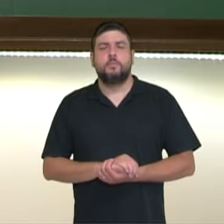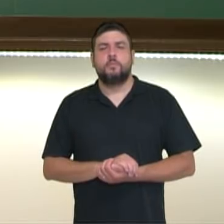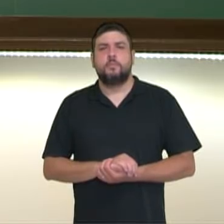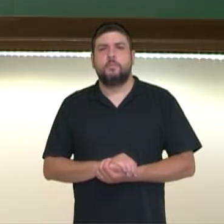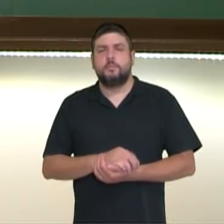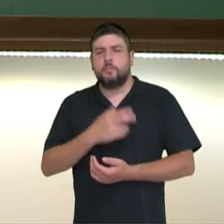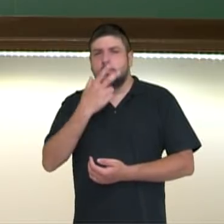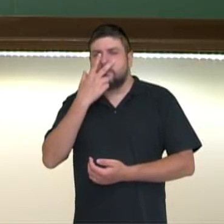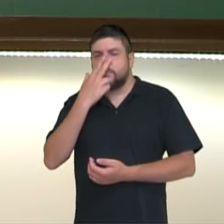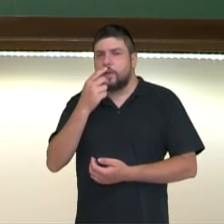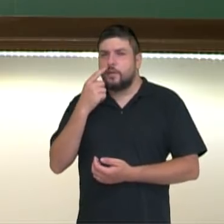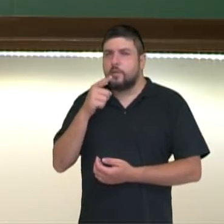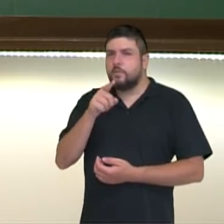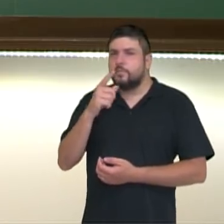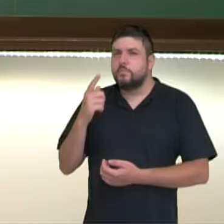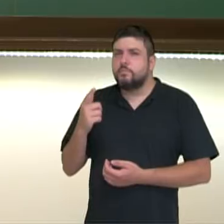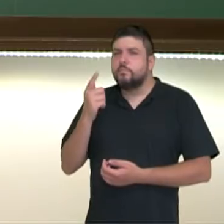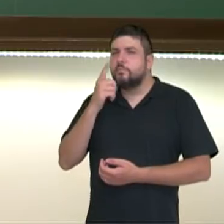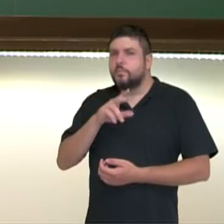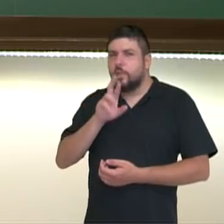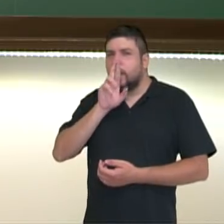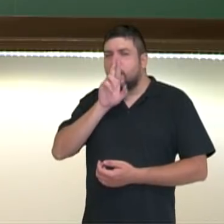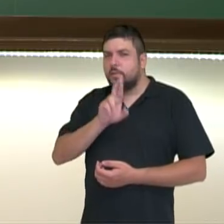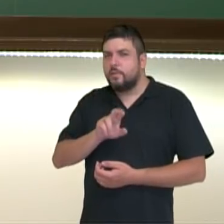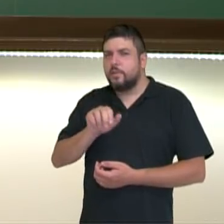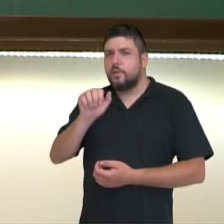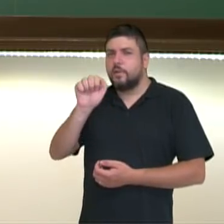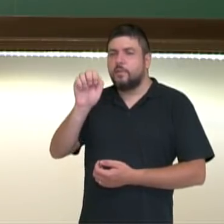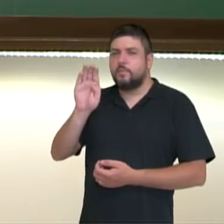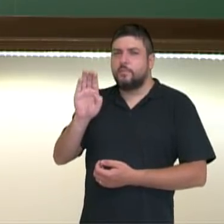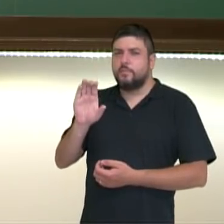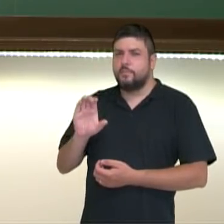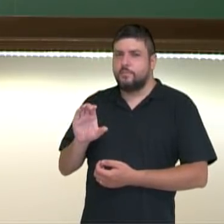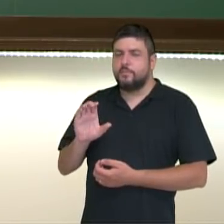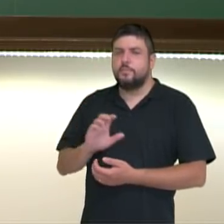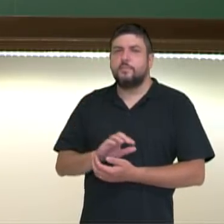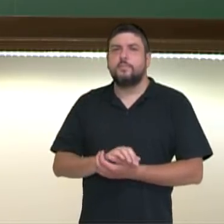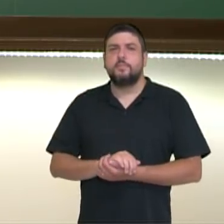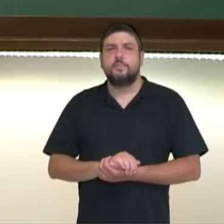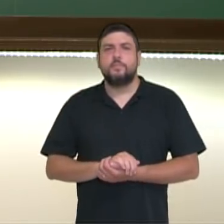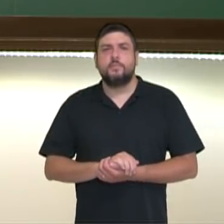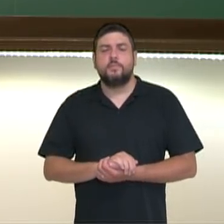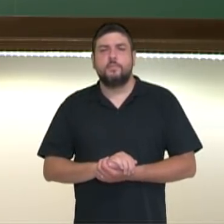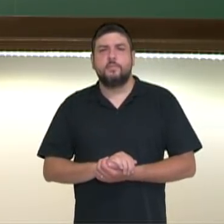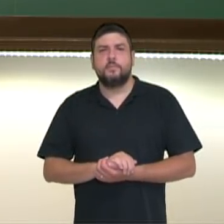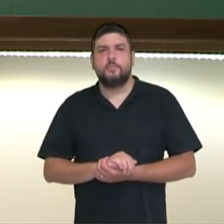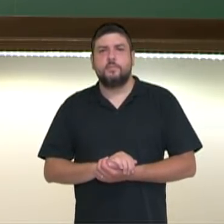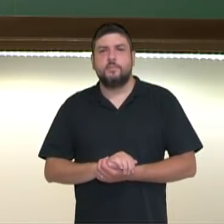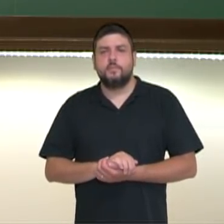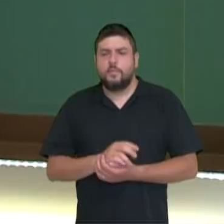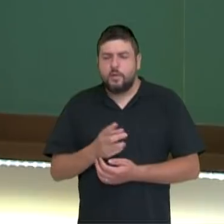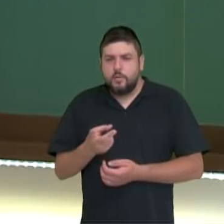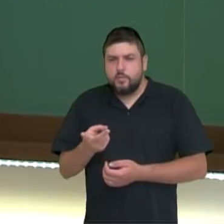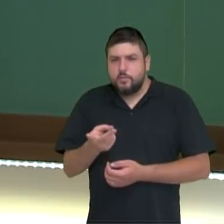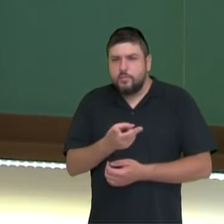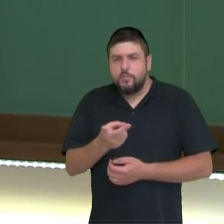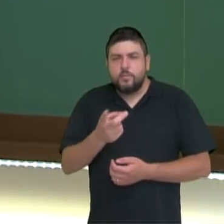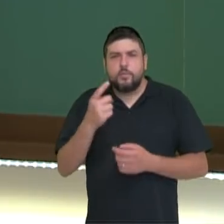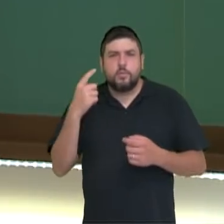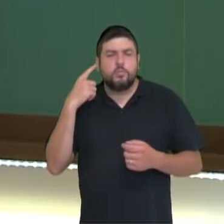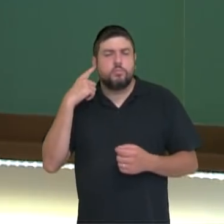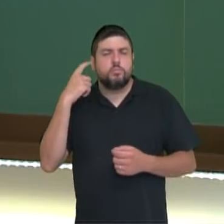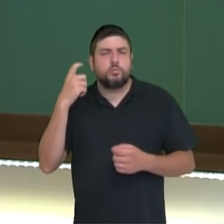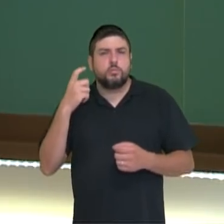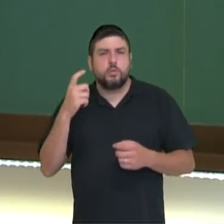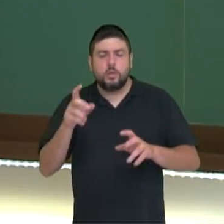Será que você respondeu corretamente? Vamos ver? Dois sons diferentes entre si